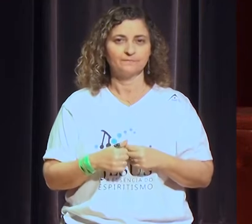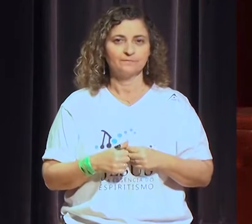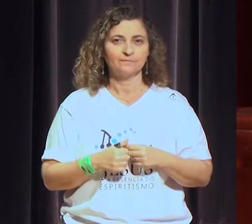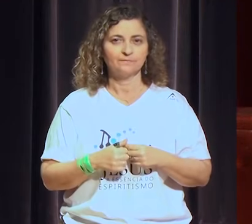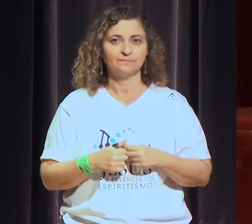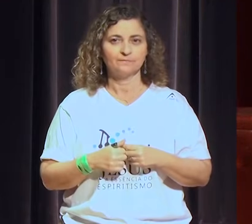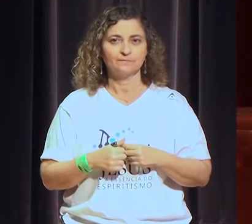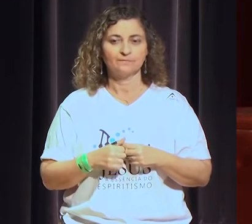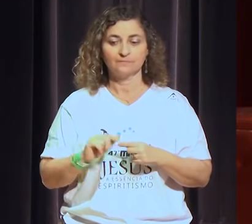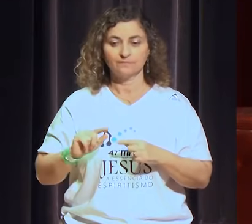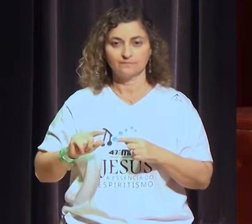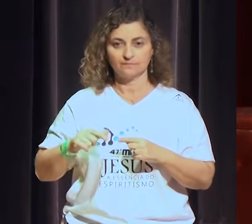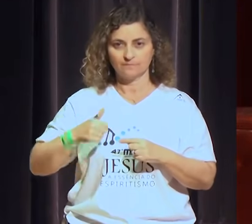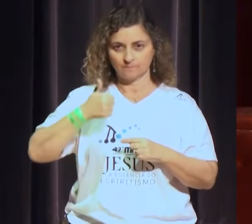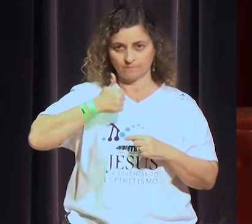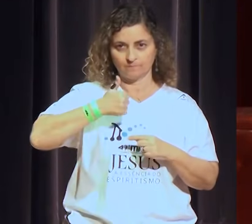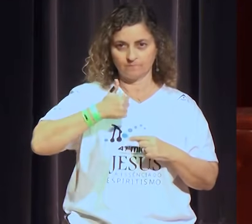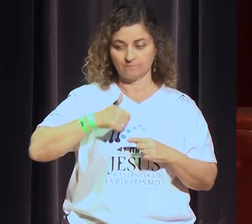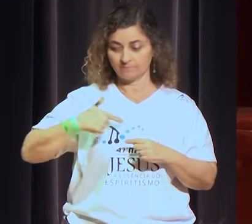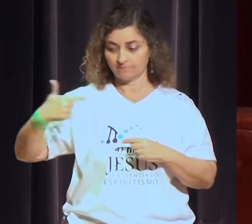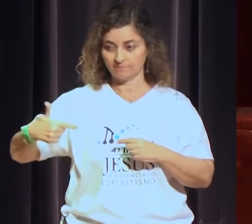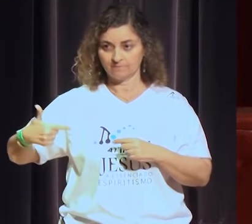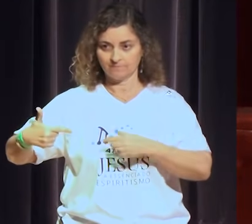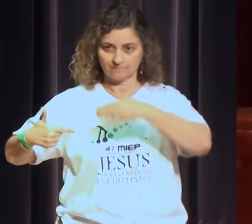Aí vem na sequência minha irmã.